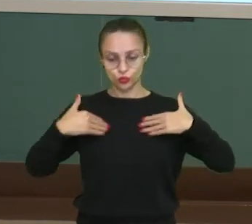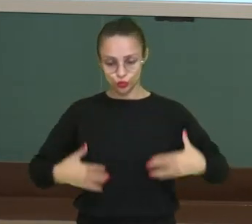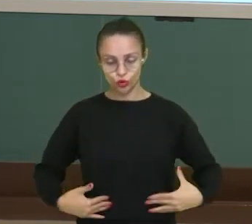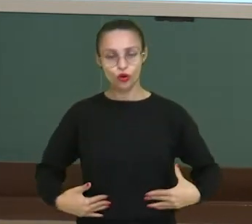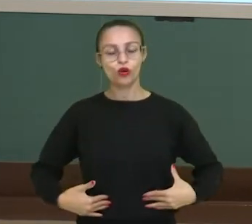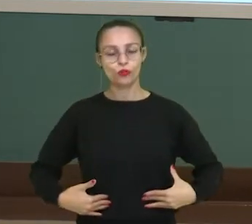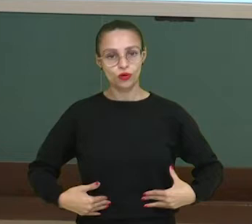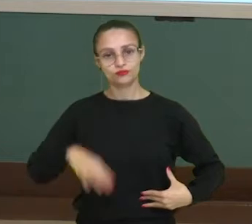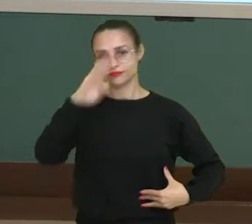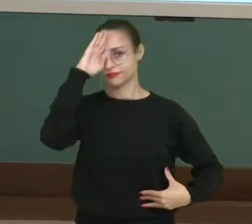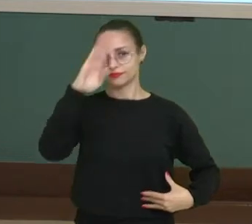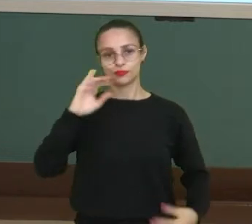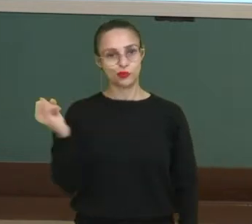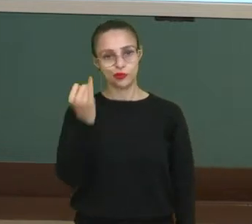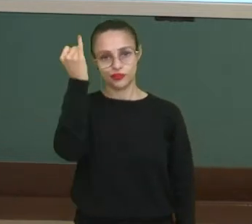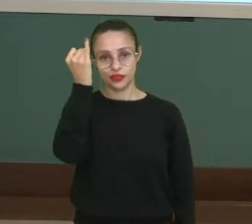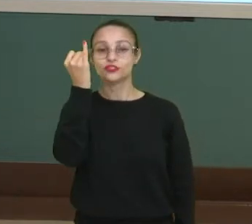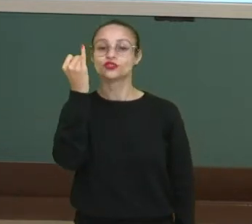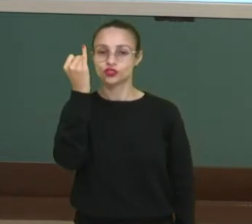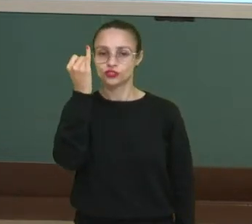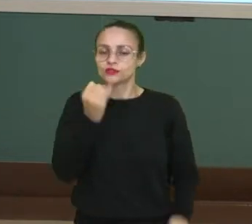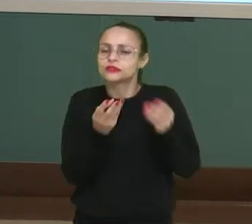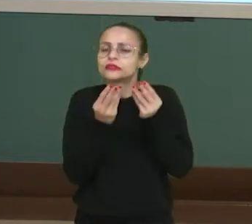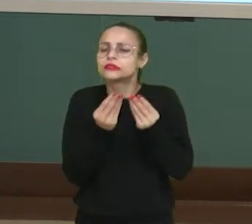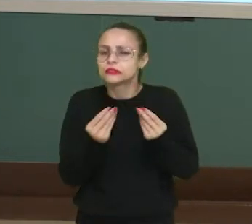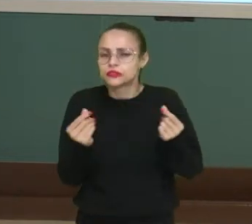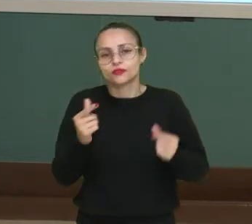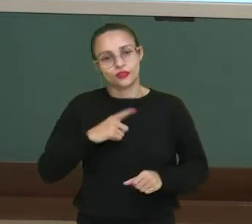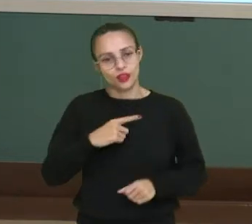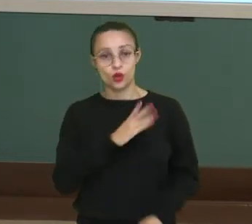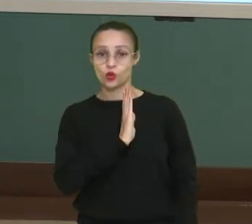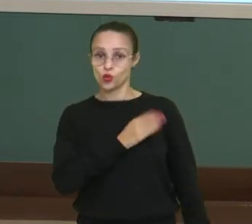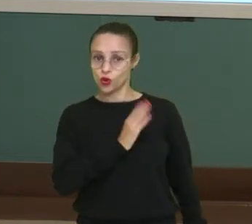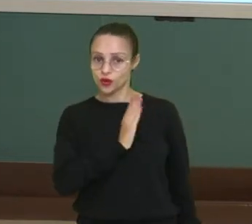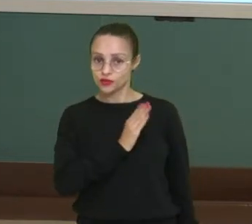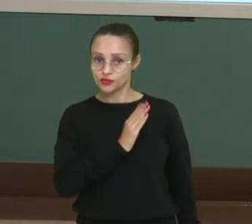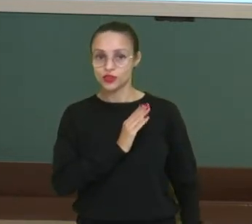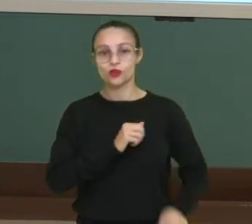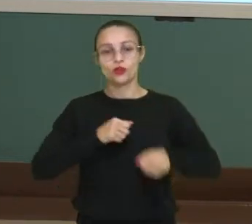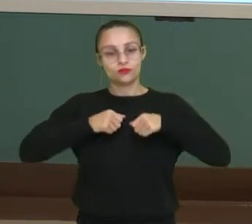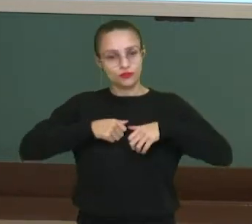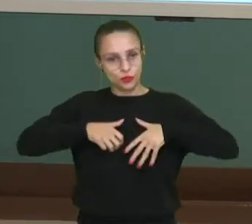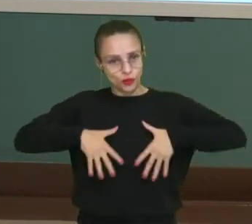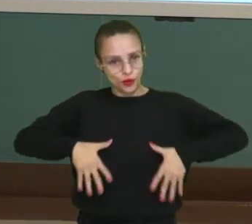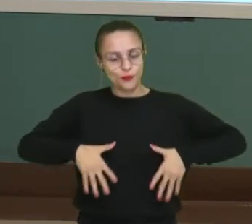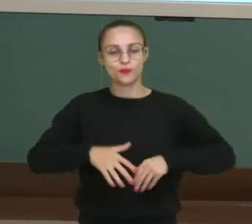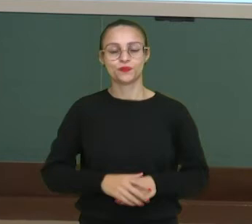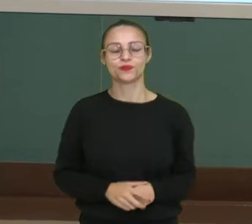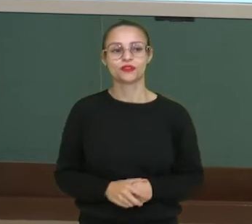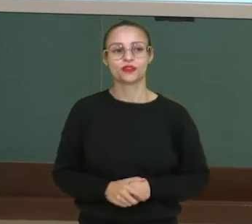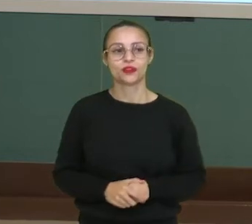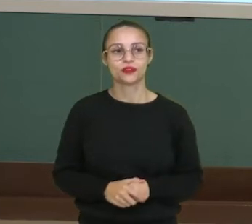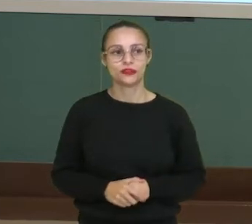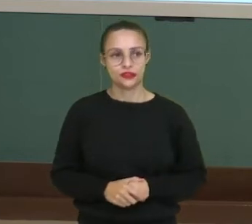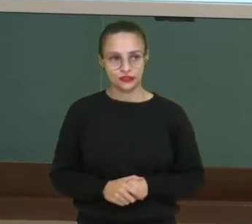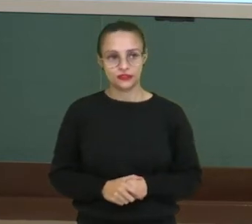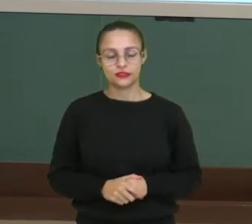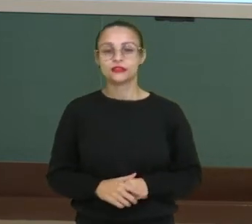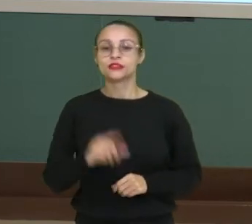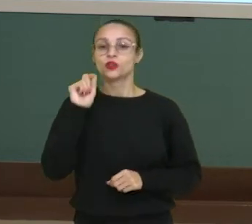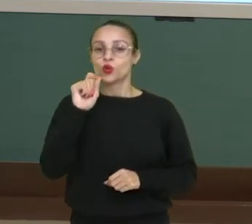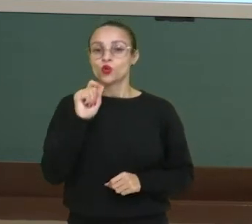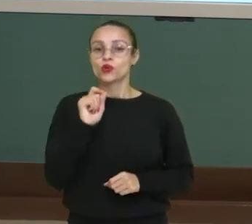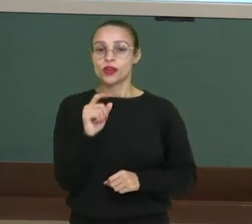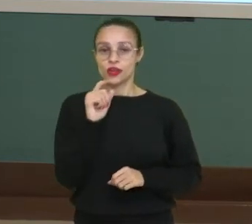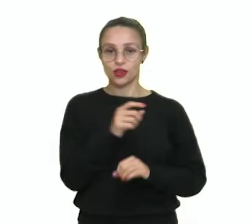importantes, fundamentais, que são muito sensíveis, o nosso coração e os pulmões. A região de contato entre